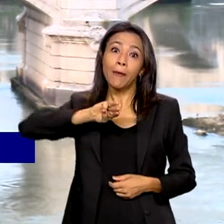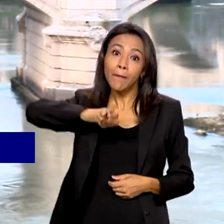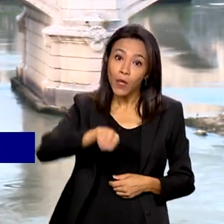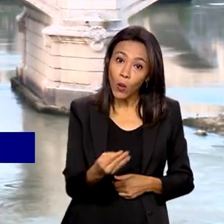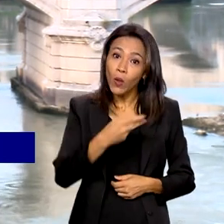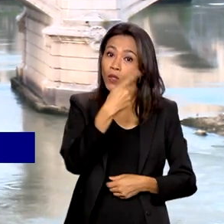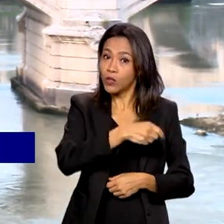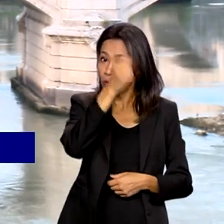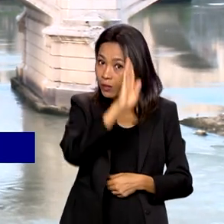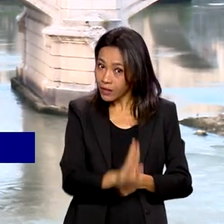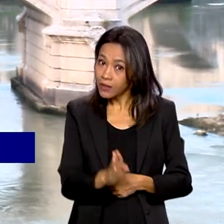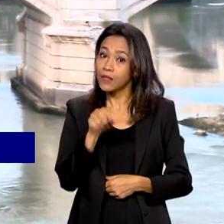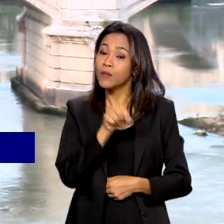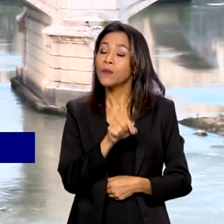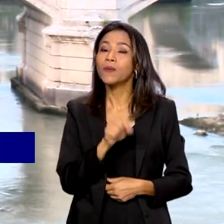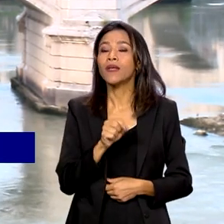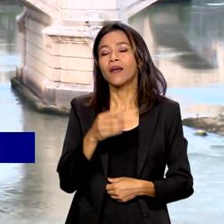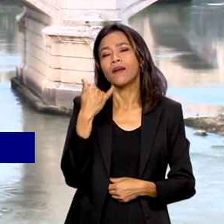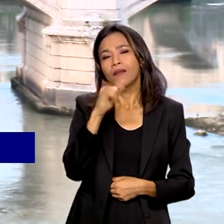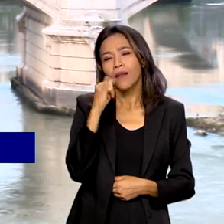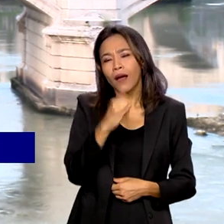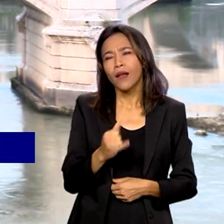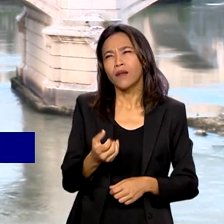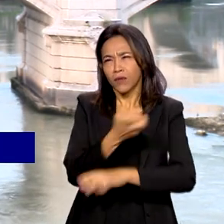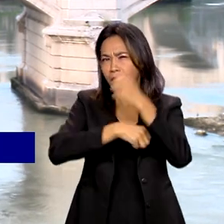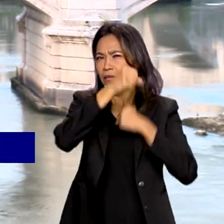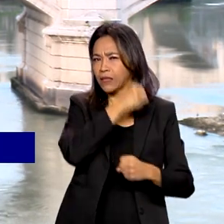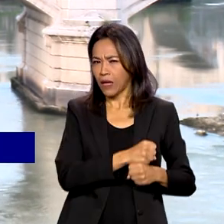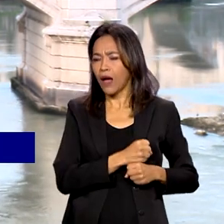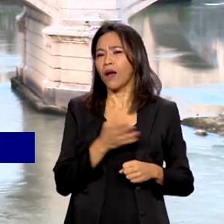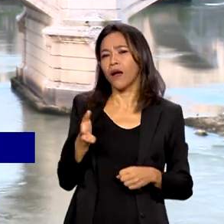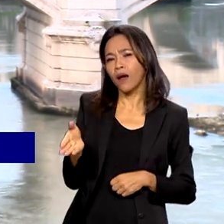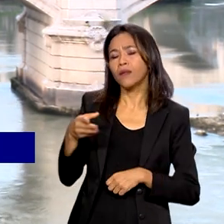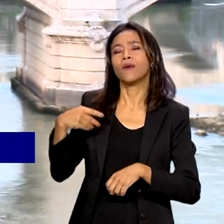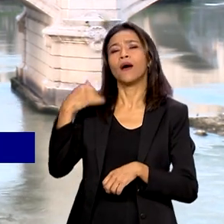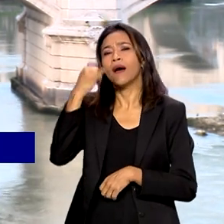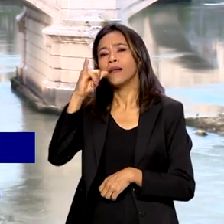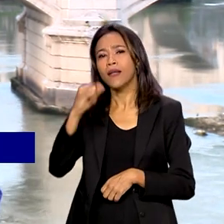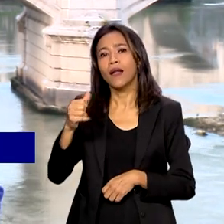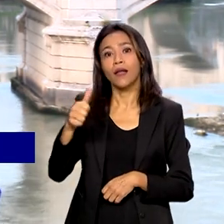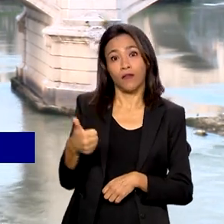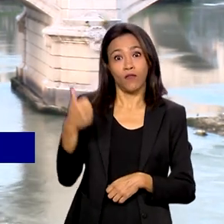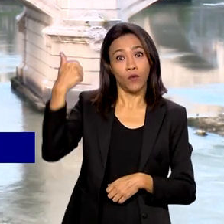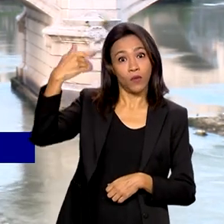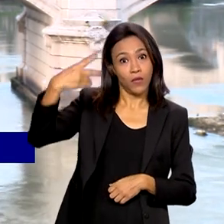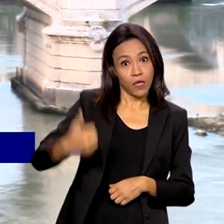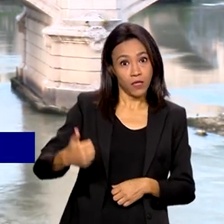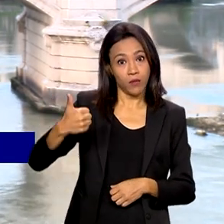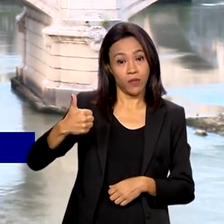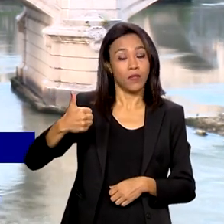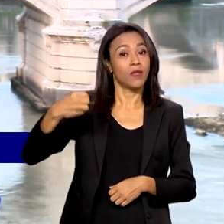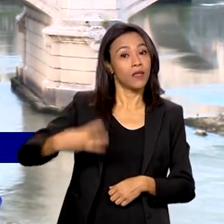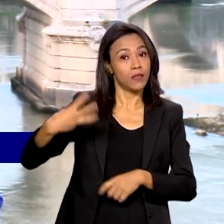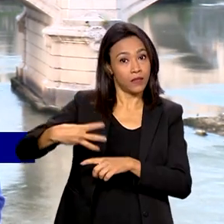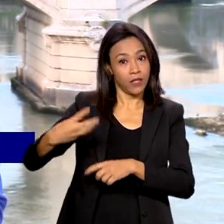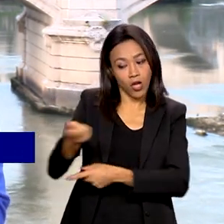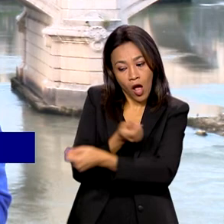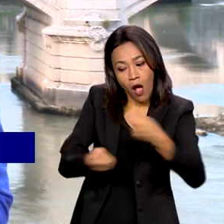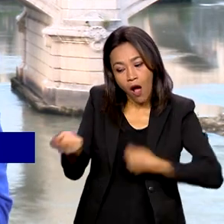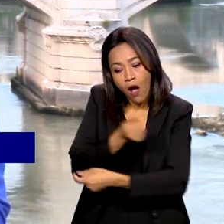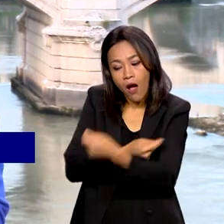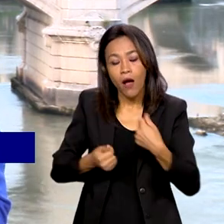de italianos. No ano passado, a Itália foi o 13º parceiro comercial do Brasil. E nessa viagem, o presidente